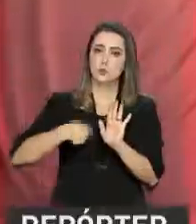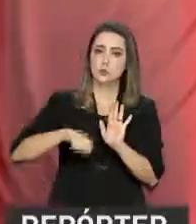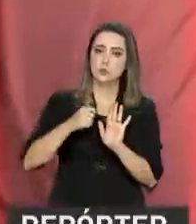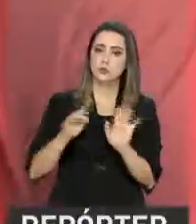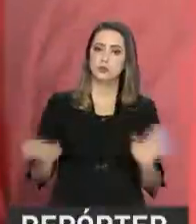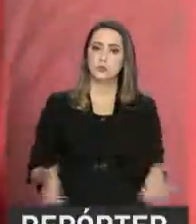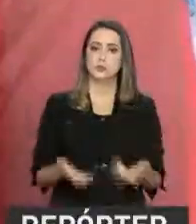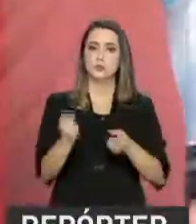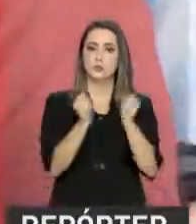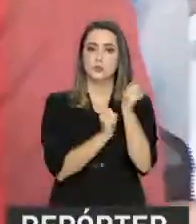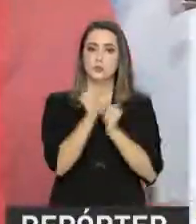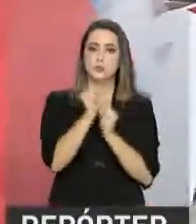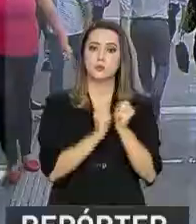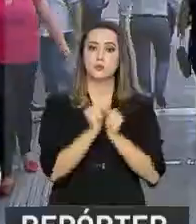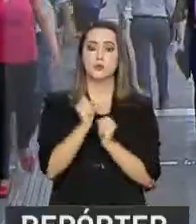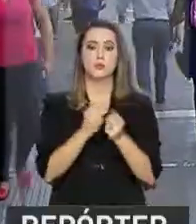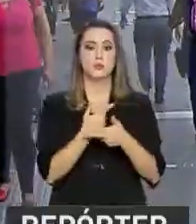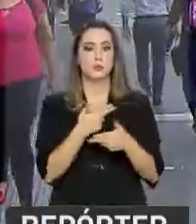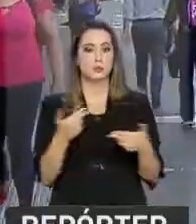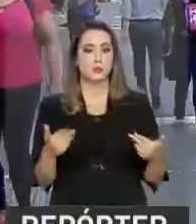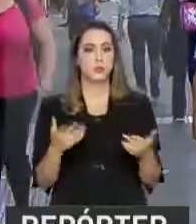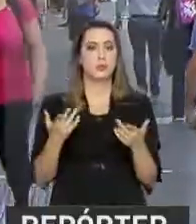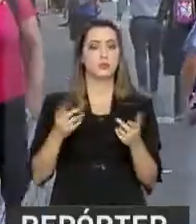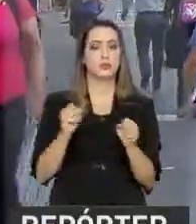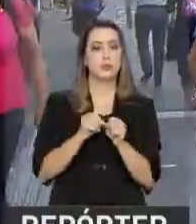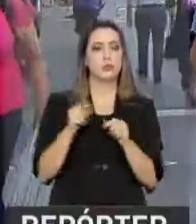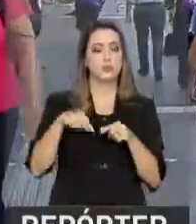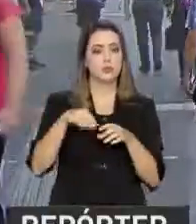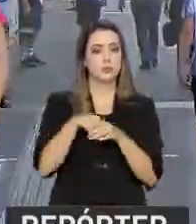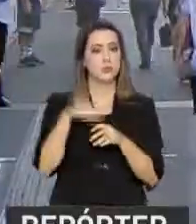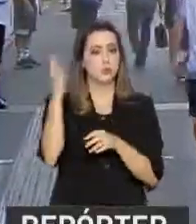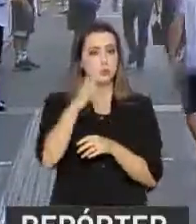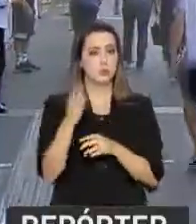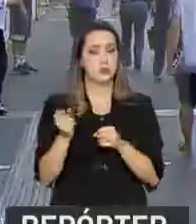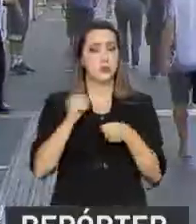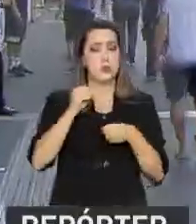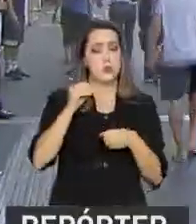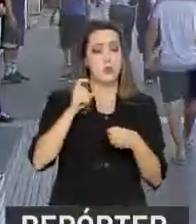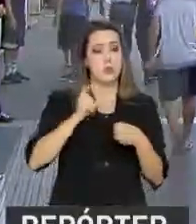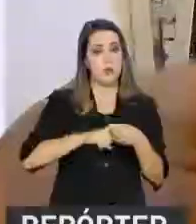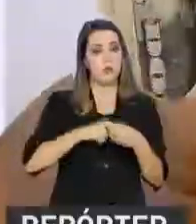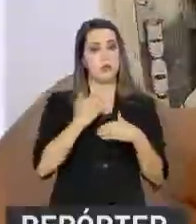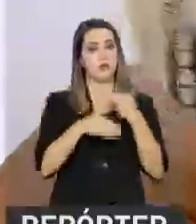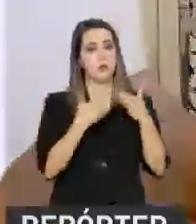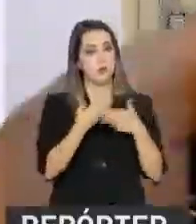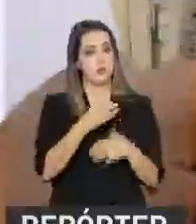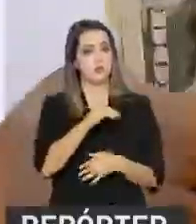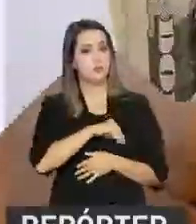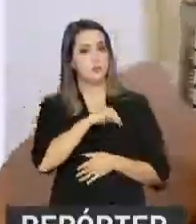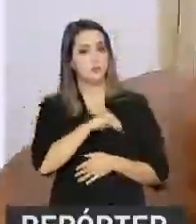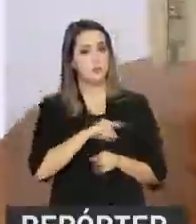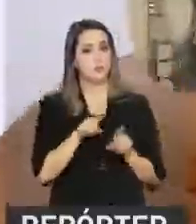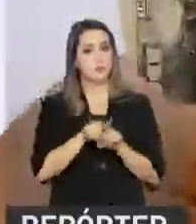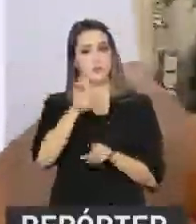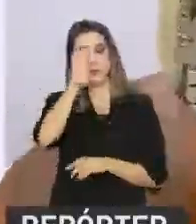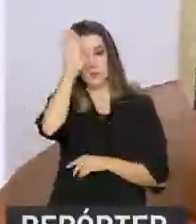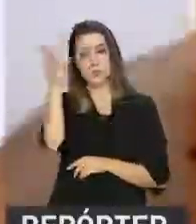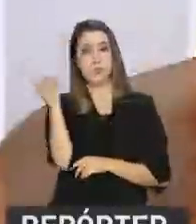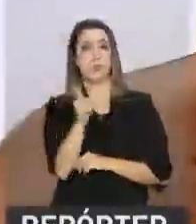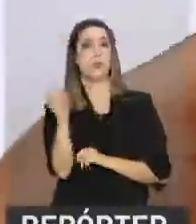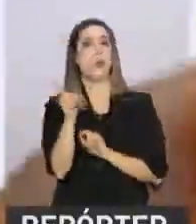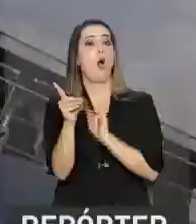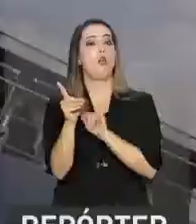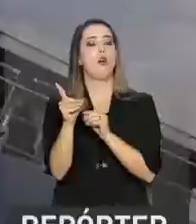as vendas de bens e serviços, o crescimento da massa salarial devido à retomada dos empregos e principalmente o valor em dólar